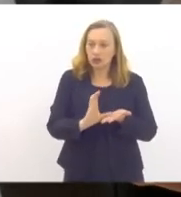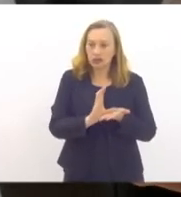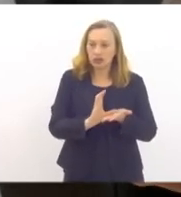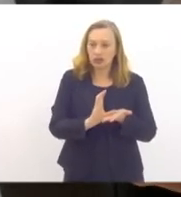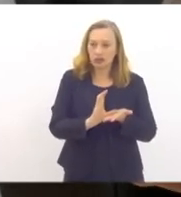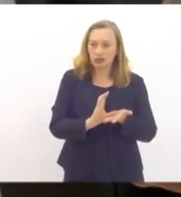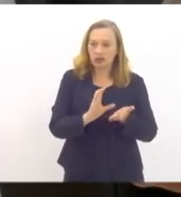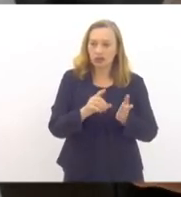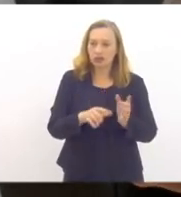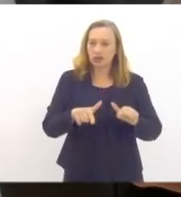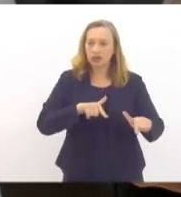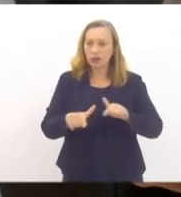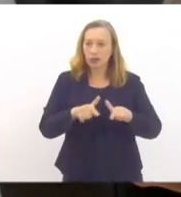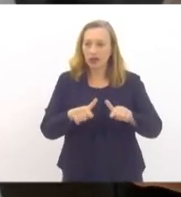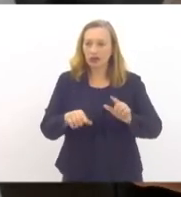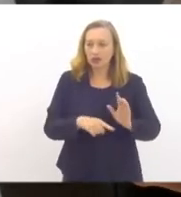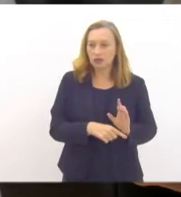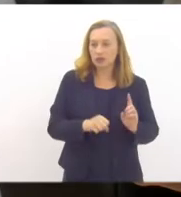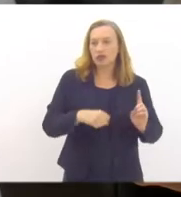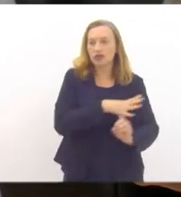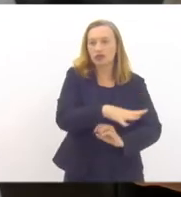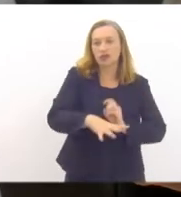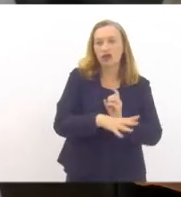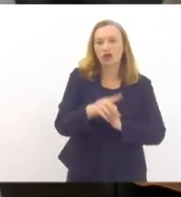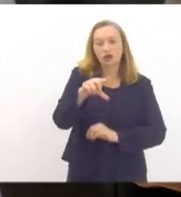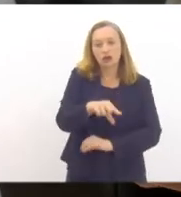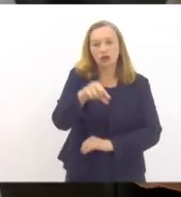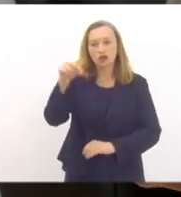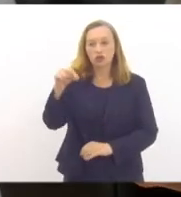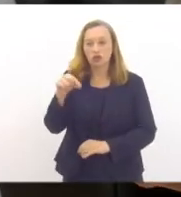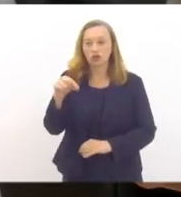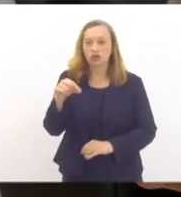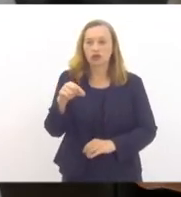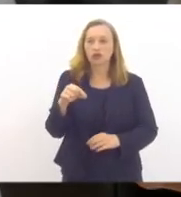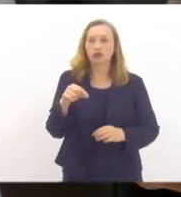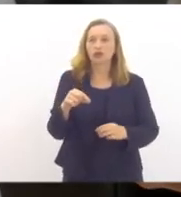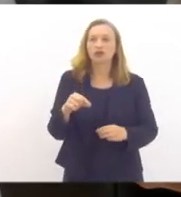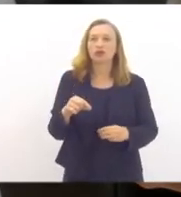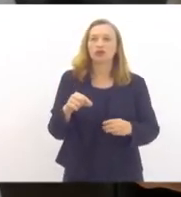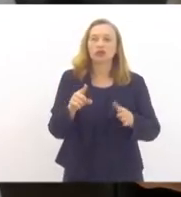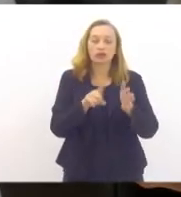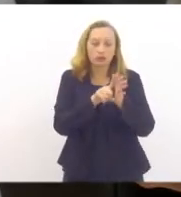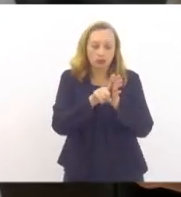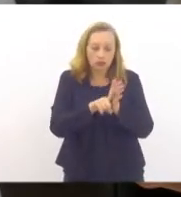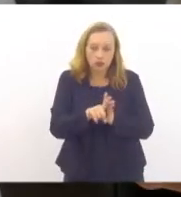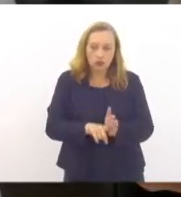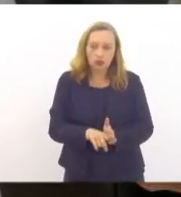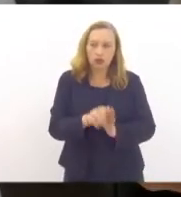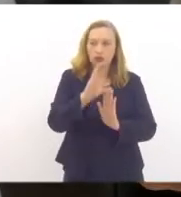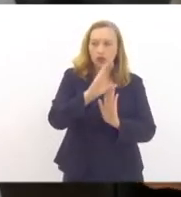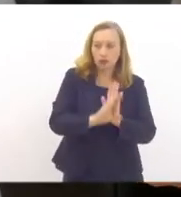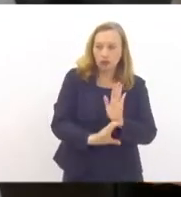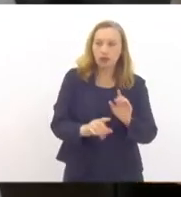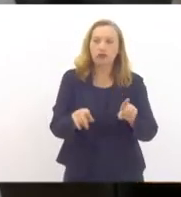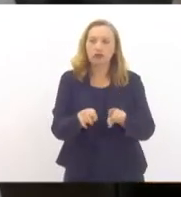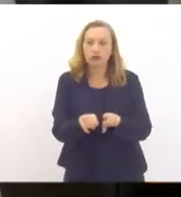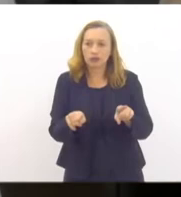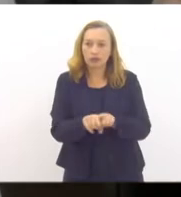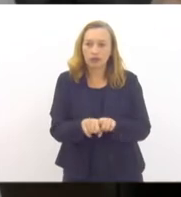Social. Então, a nossa escolha foi, né, fazendo a leitura dos currículos e também